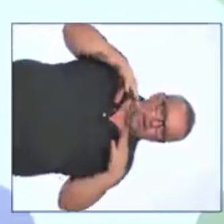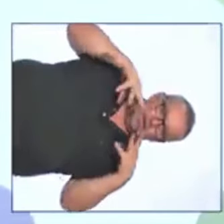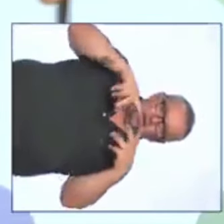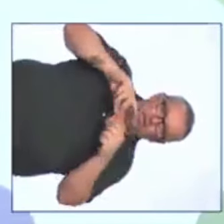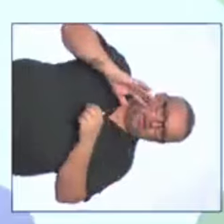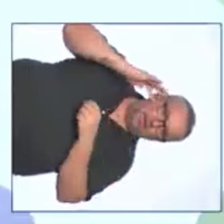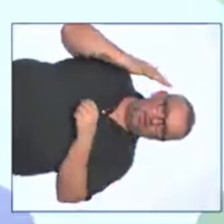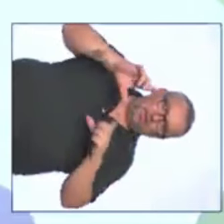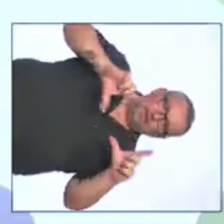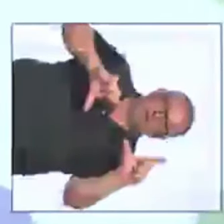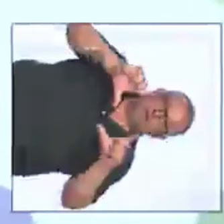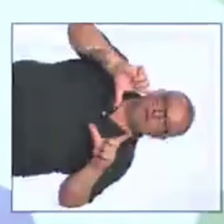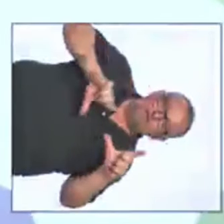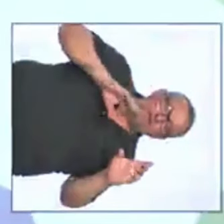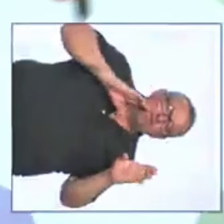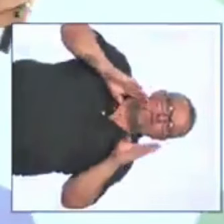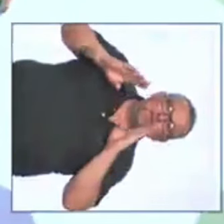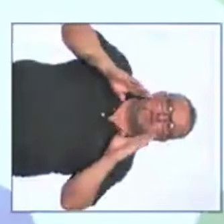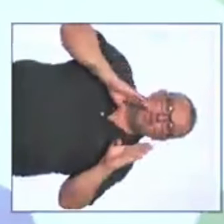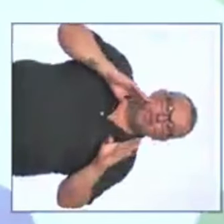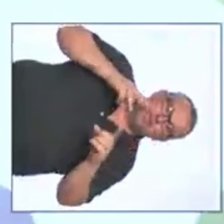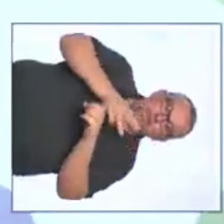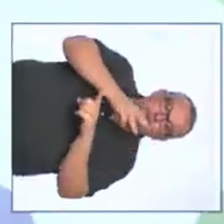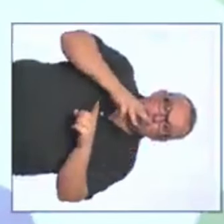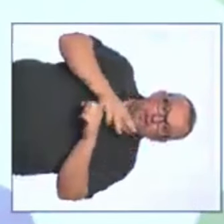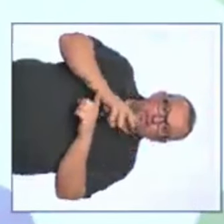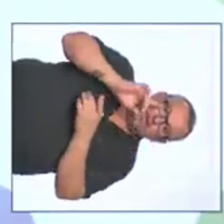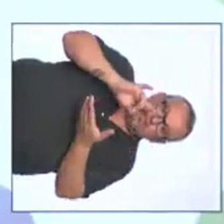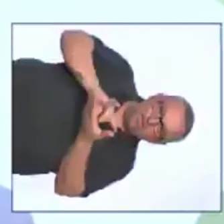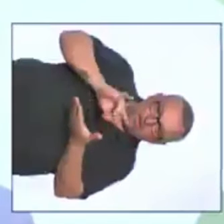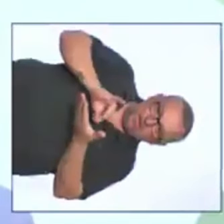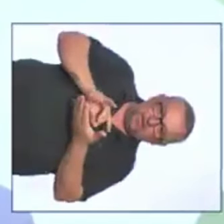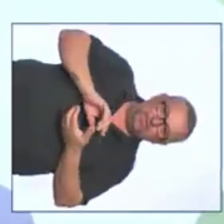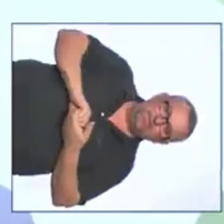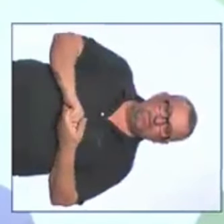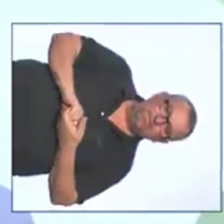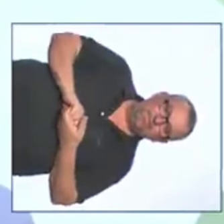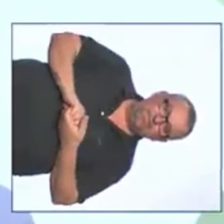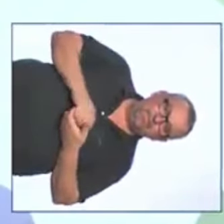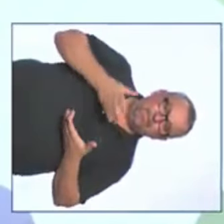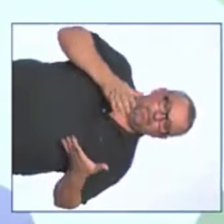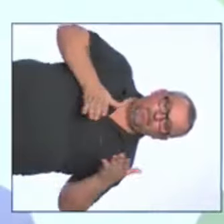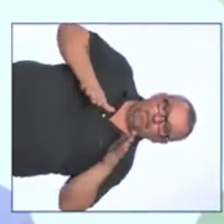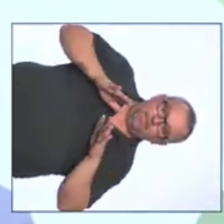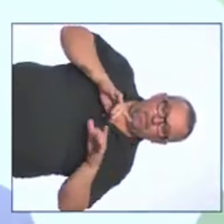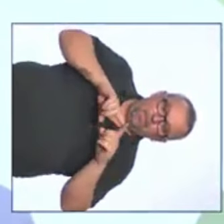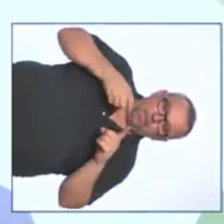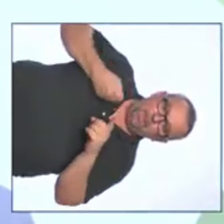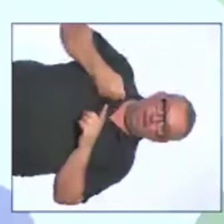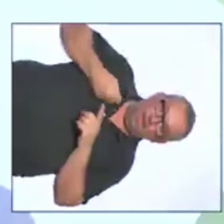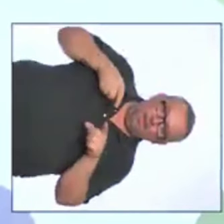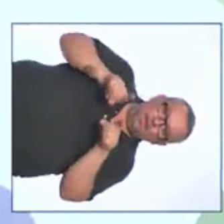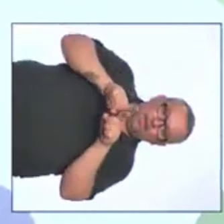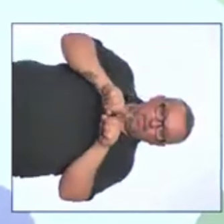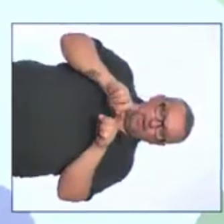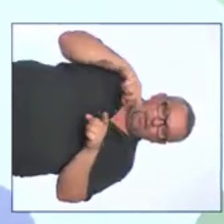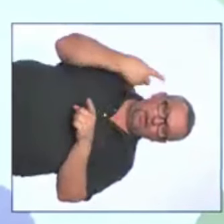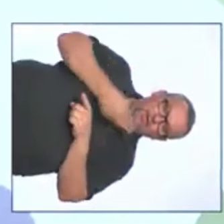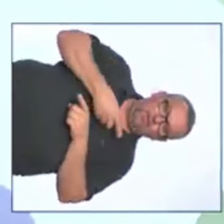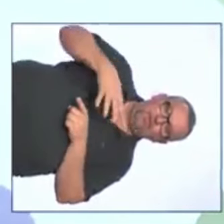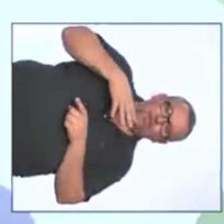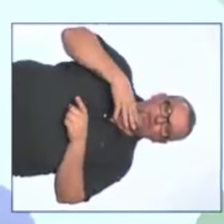passa na TV ou que está no Facebook ou no WhatsApp é uma verdade absoluta e talvez esses números também sirvam para que a gente